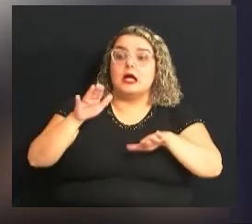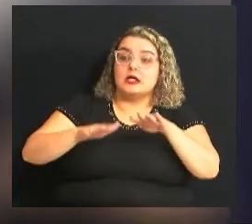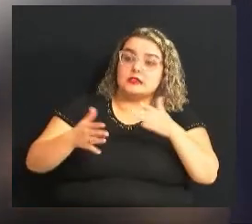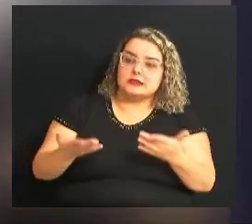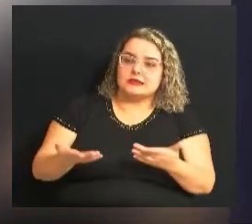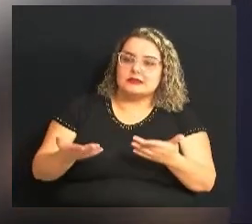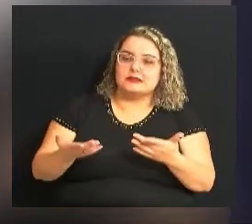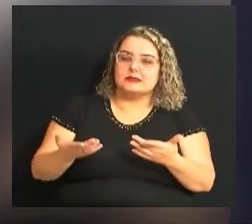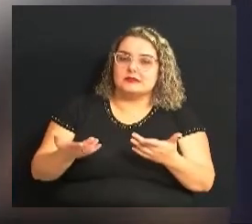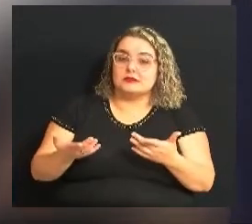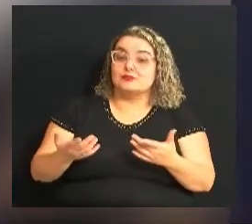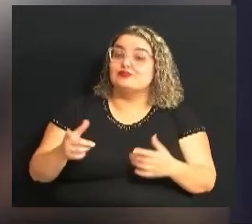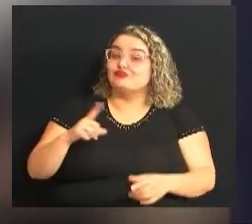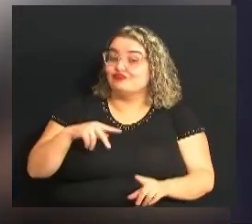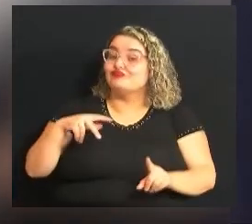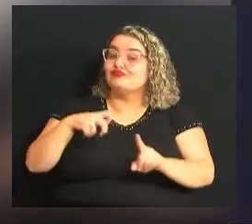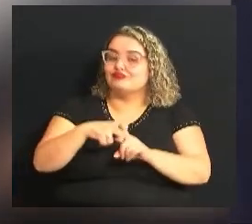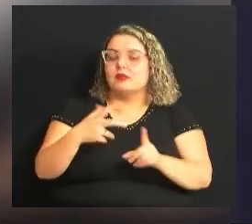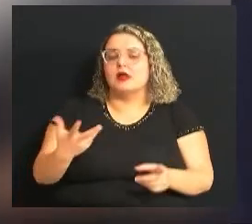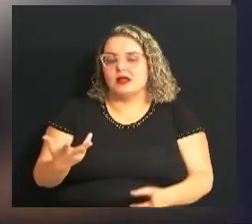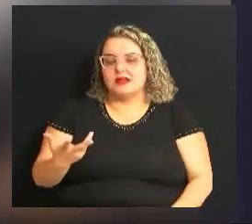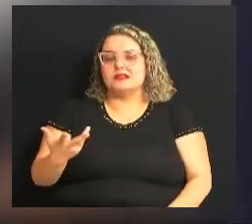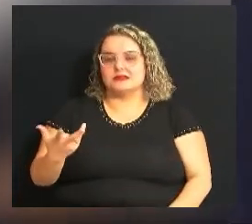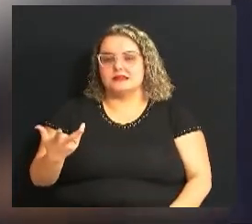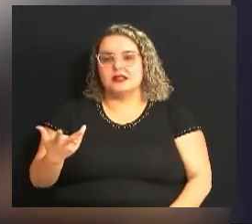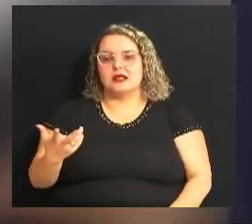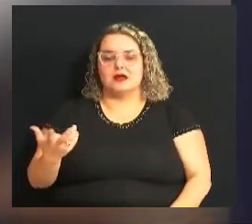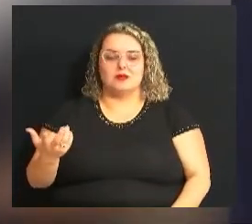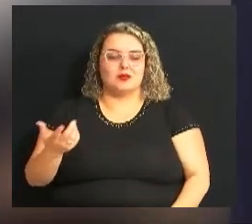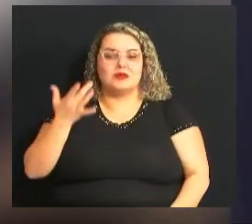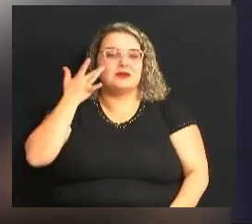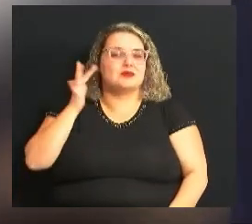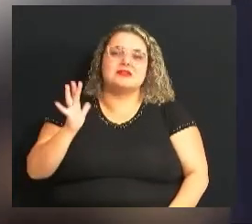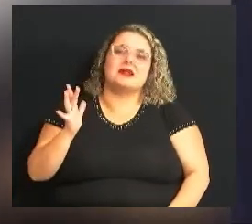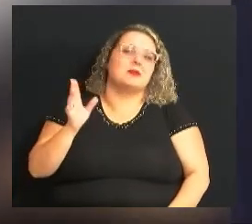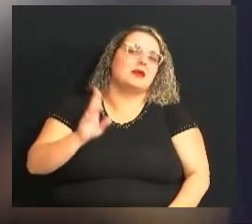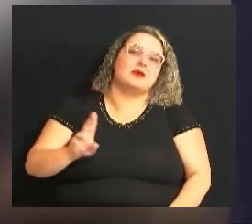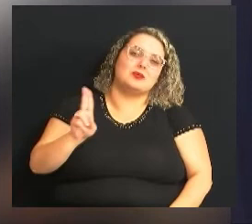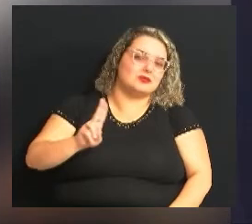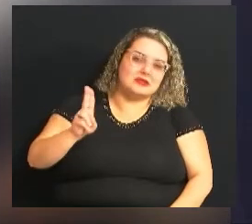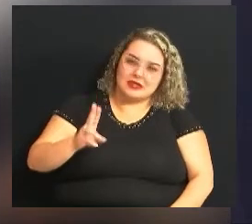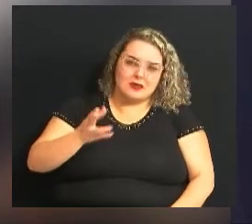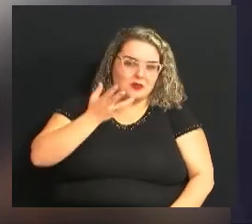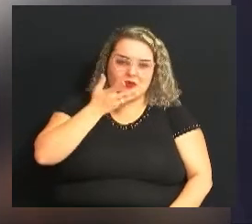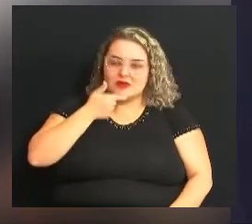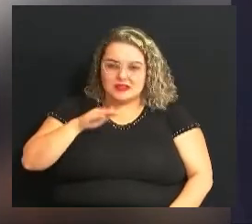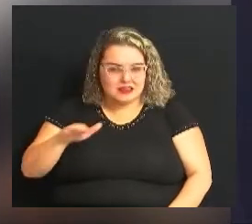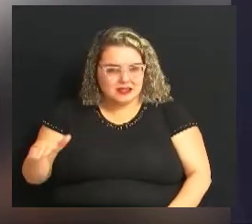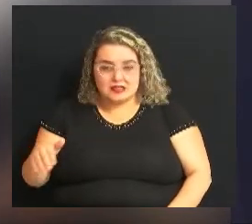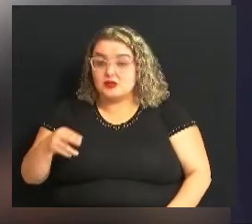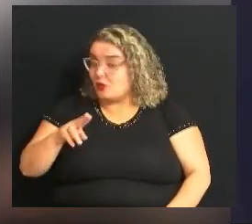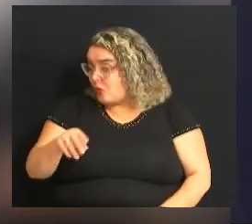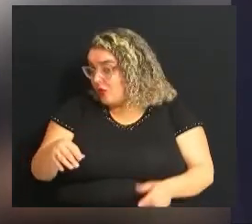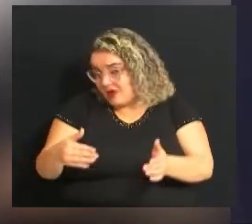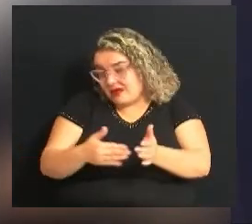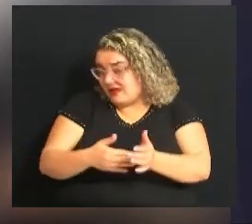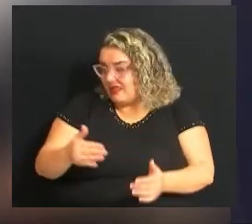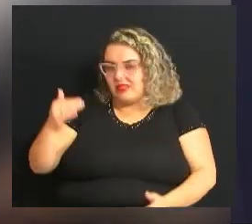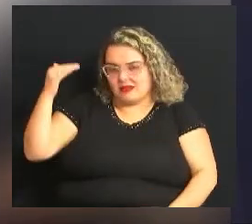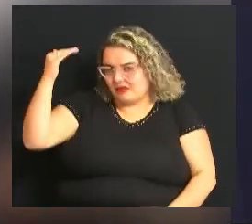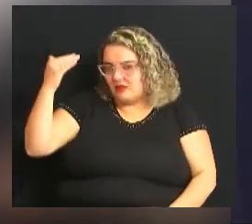aves às vezes era provocado acidentes pela pelo manuseio inadequado por